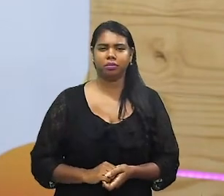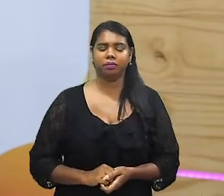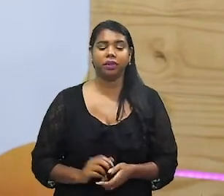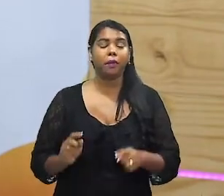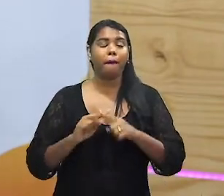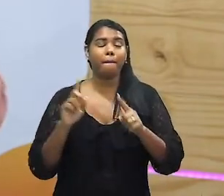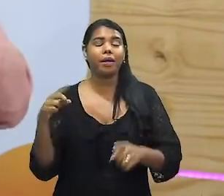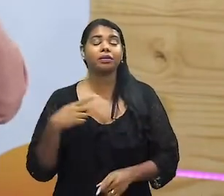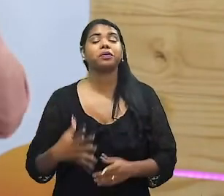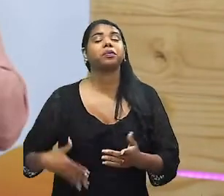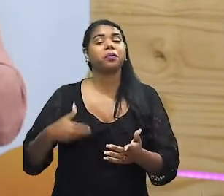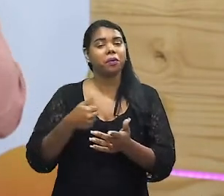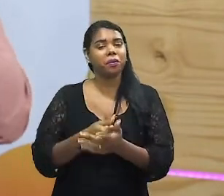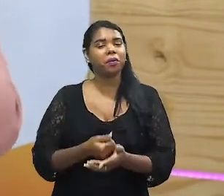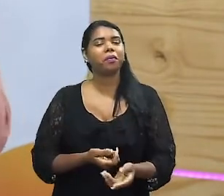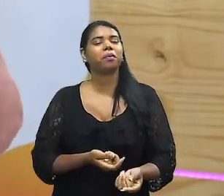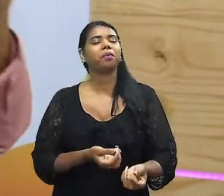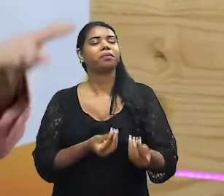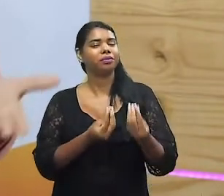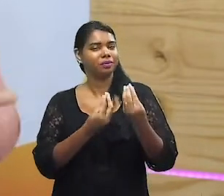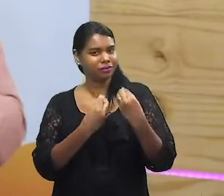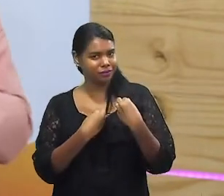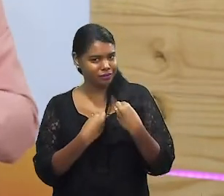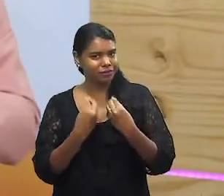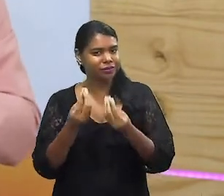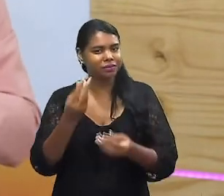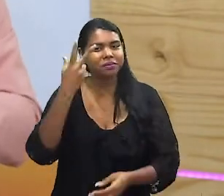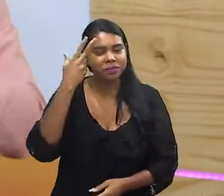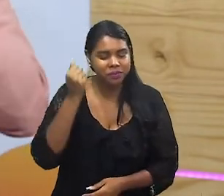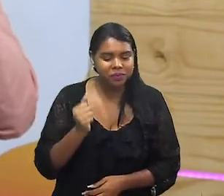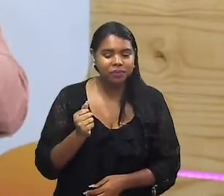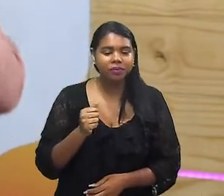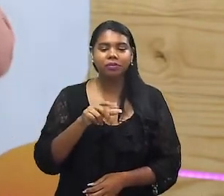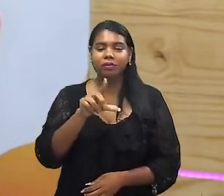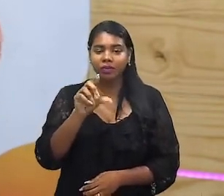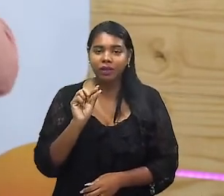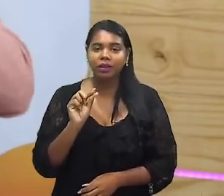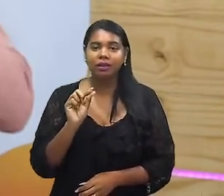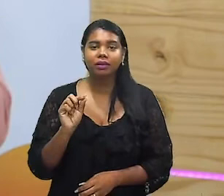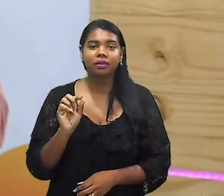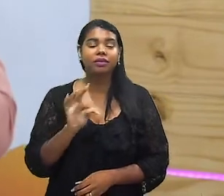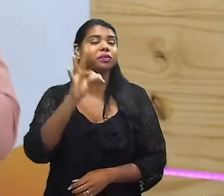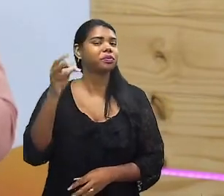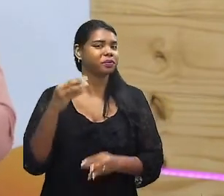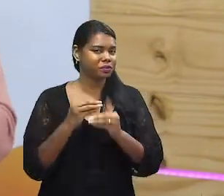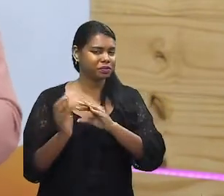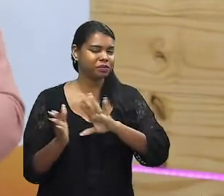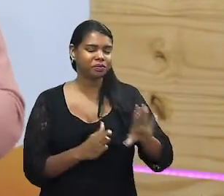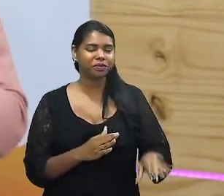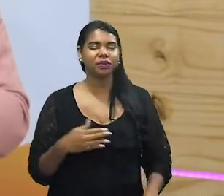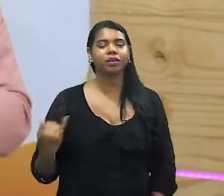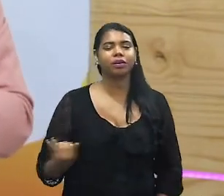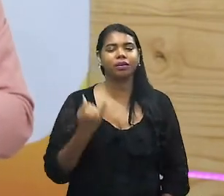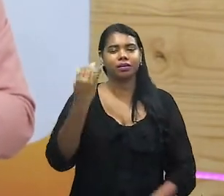gente mesmo, né? A gente estabelece outros critérios. Um critério também muito importante, o preço